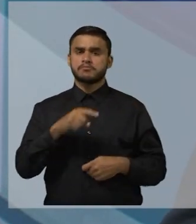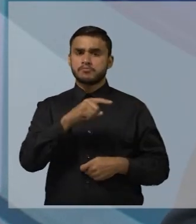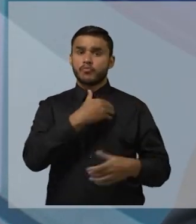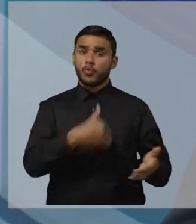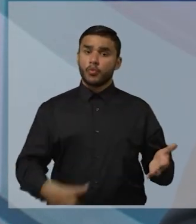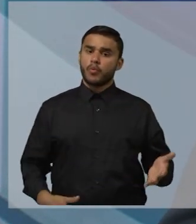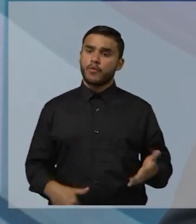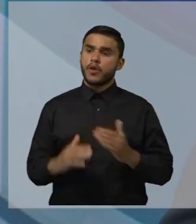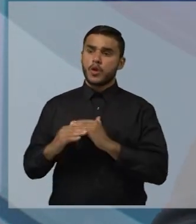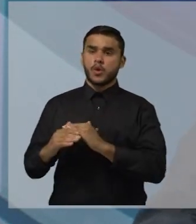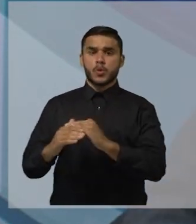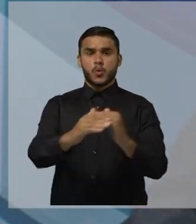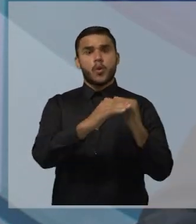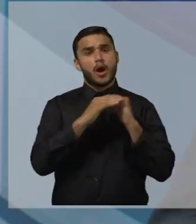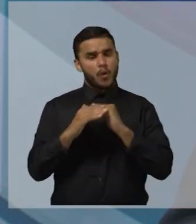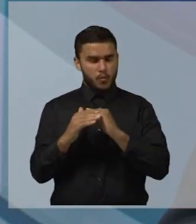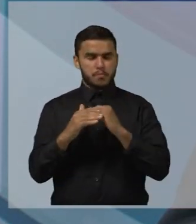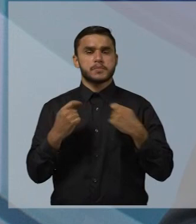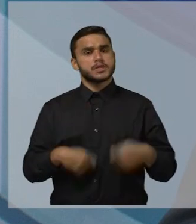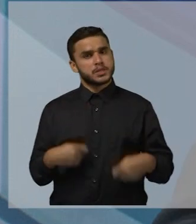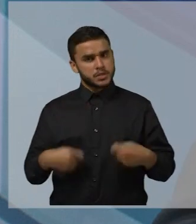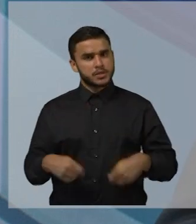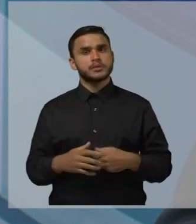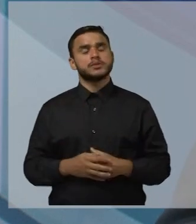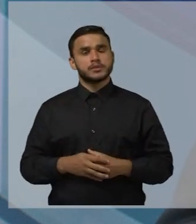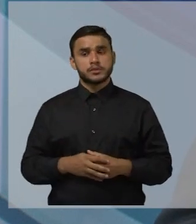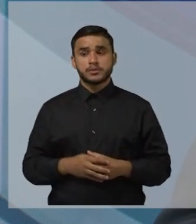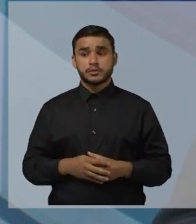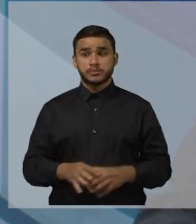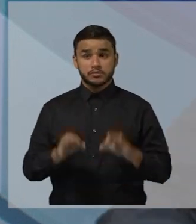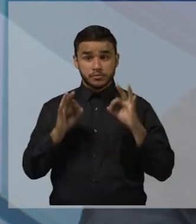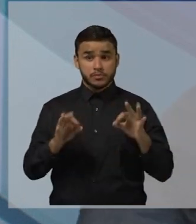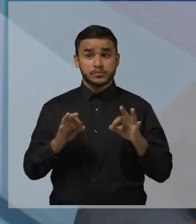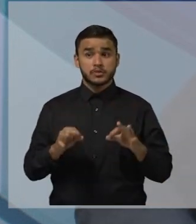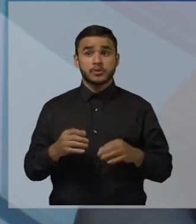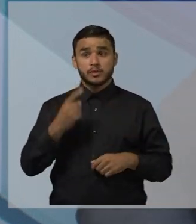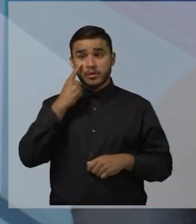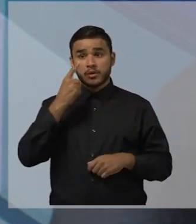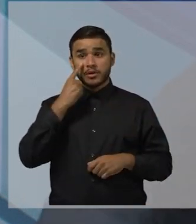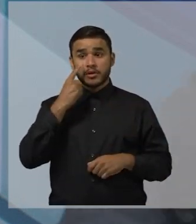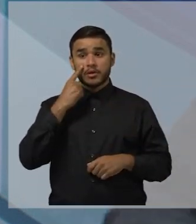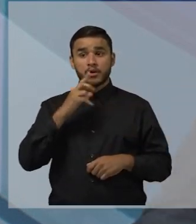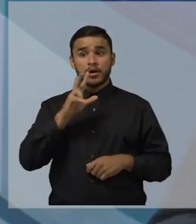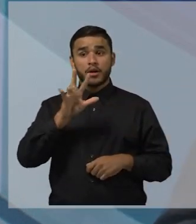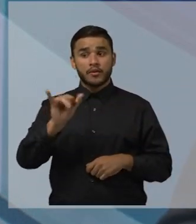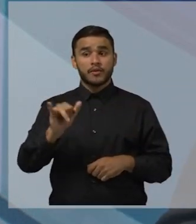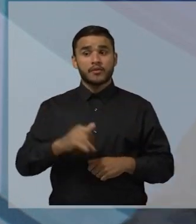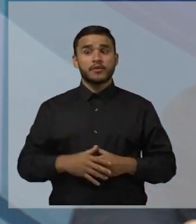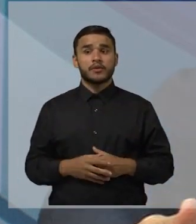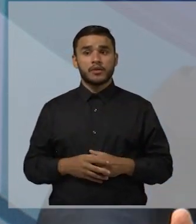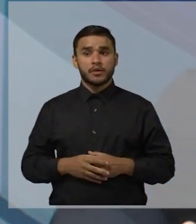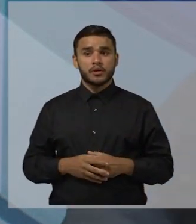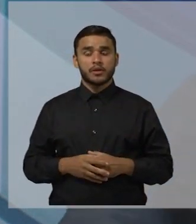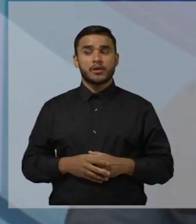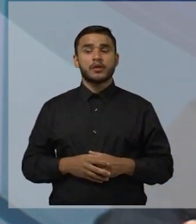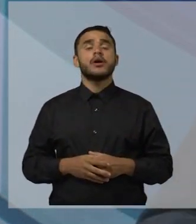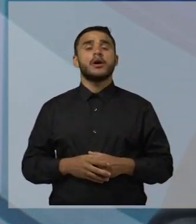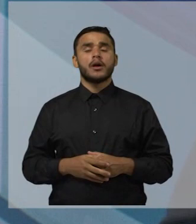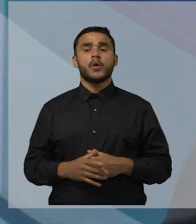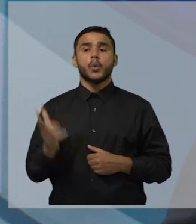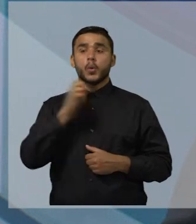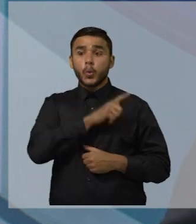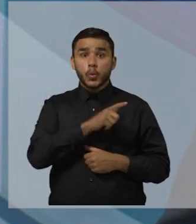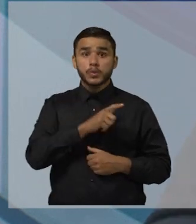realmente o governo precisa ter um discurso uniforme. Depois que tiver tudo acertado, que os